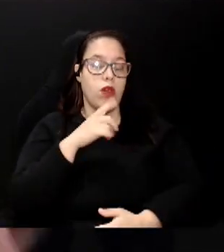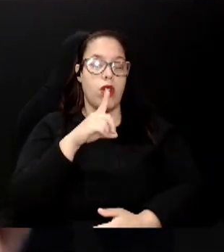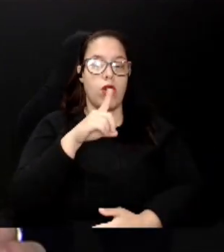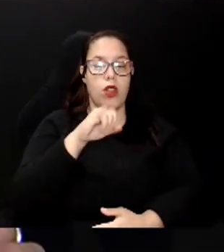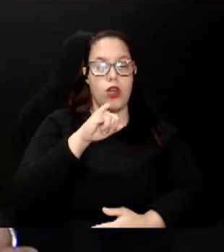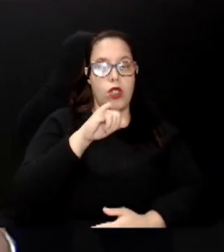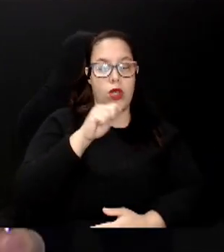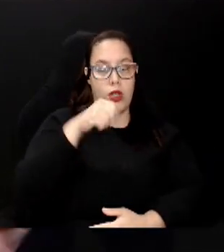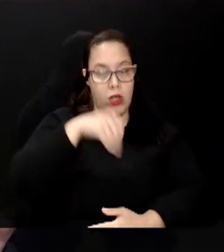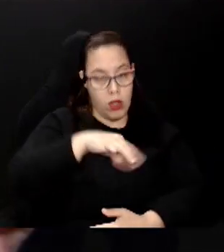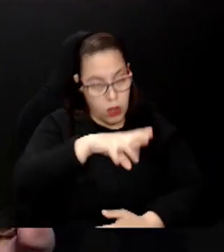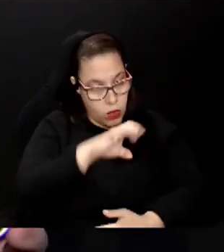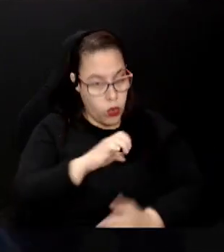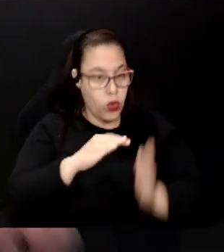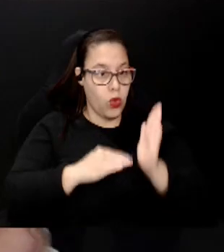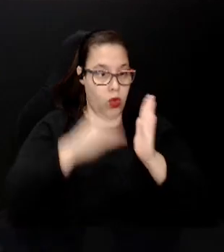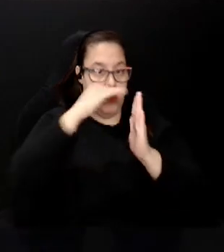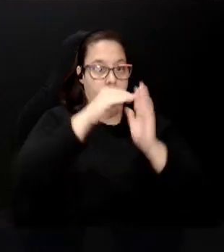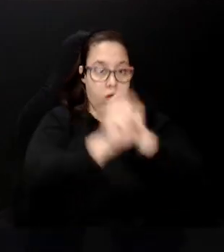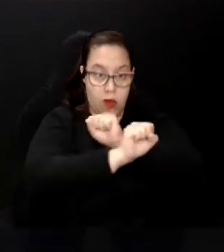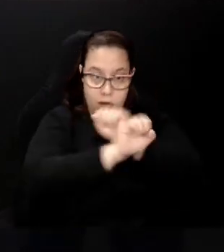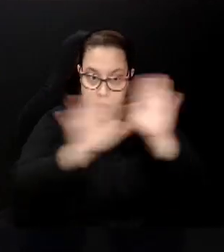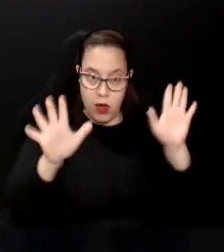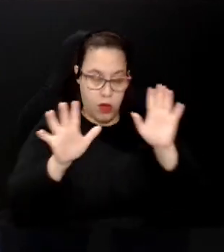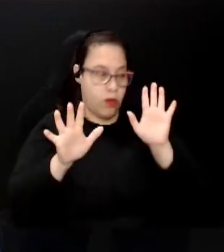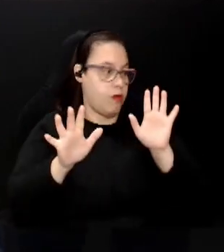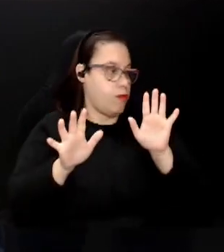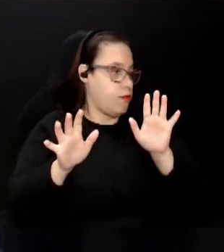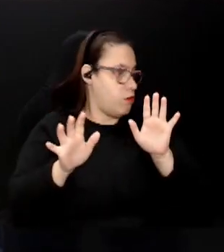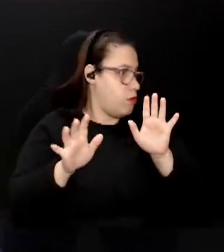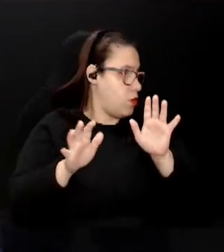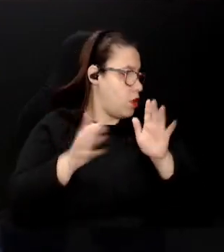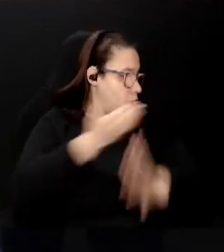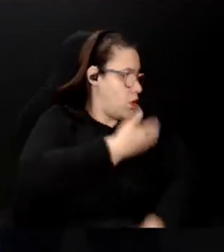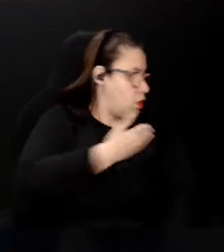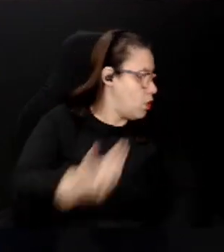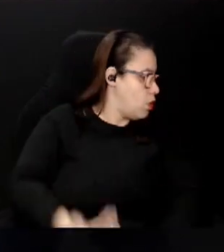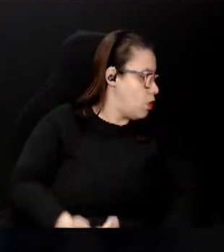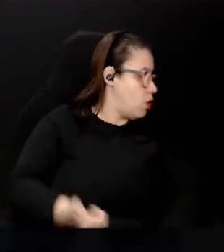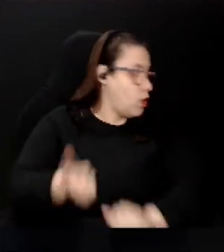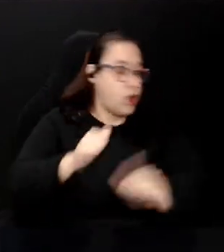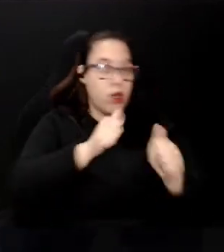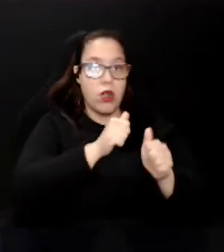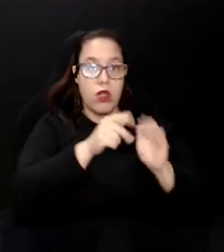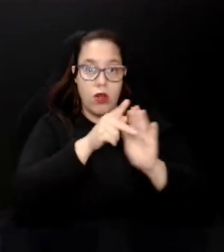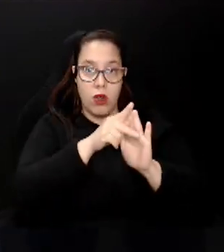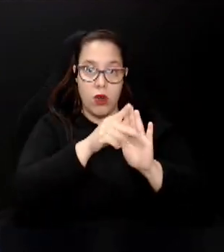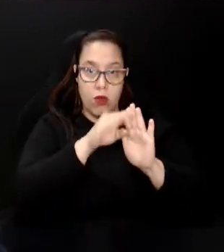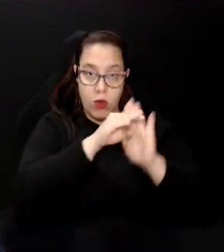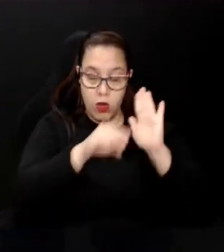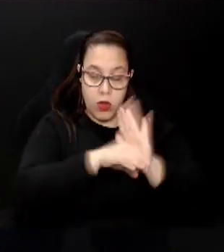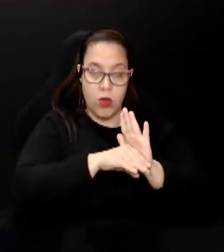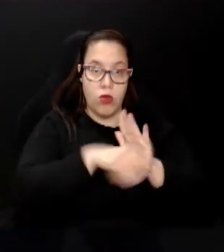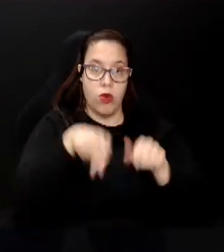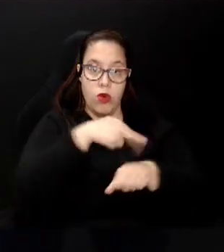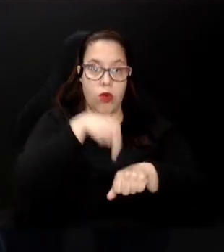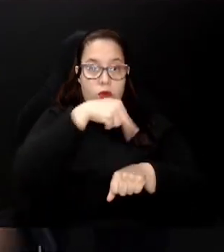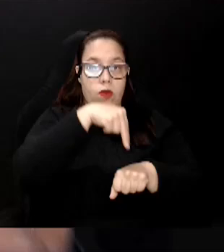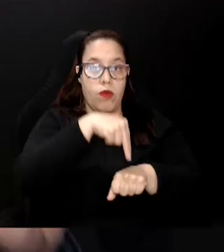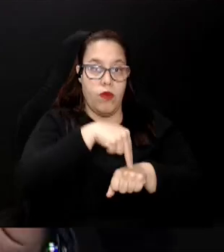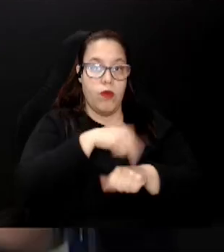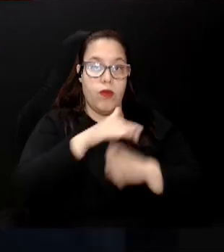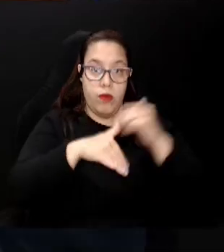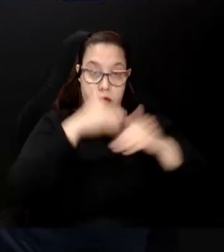mais alto de transparência pública medido pelo Programa Nacional de Transparência Pública. Então a gente desenvolveu um trabalho lá